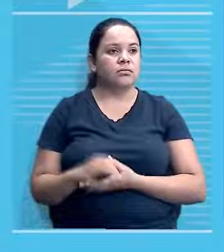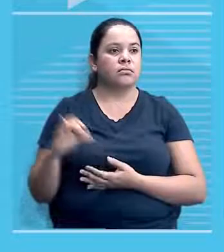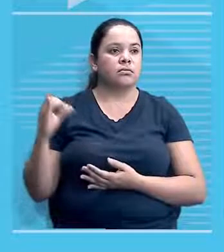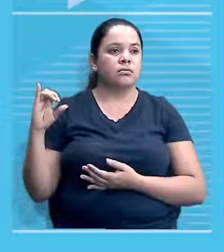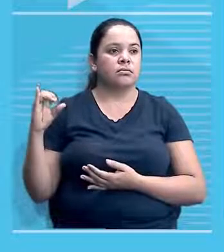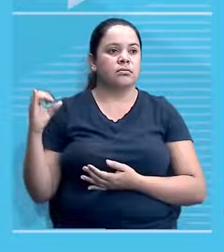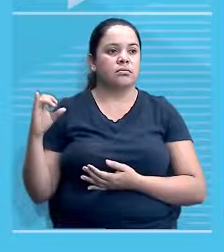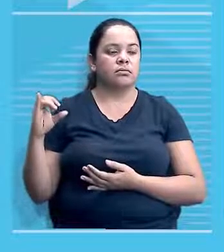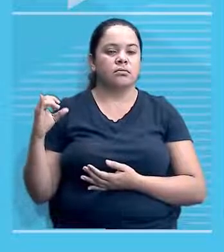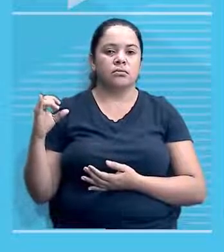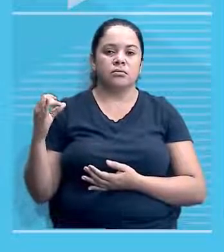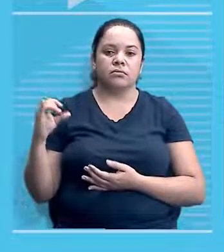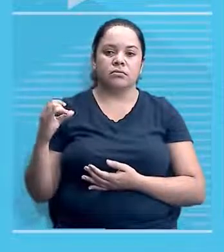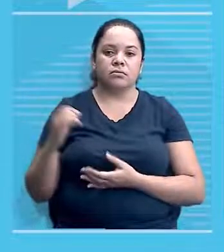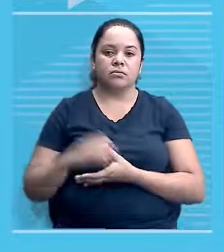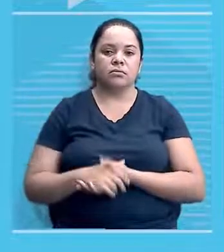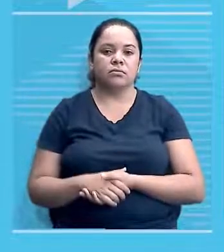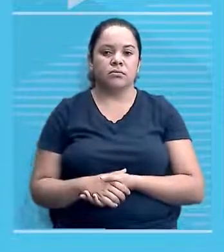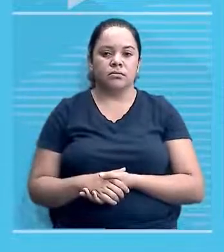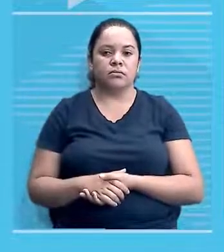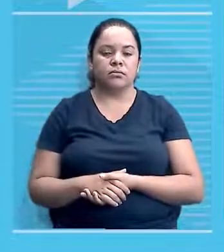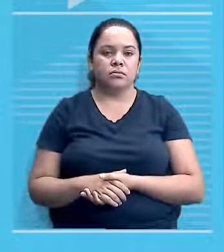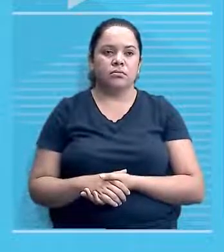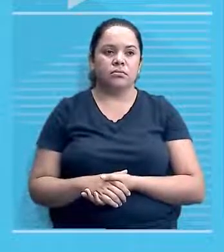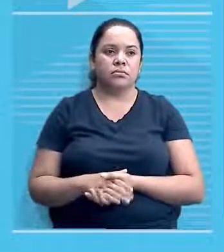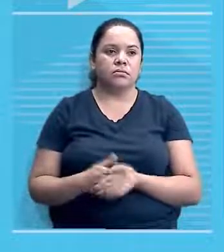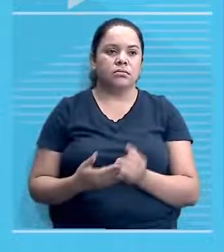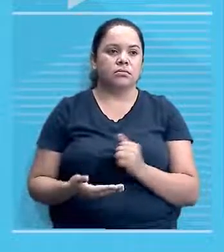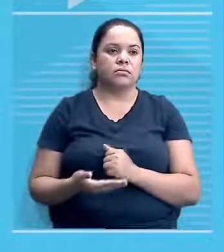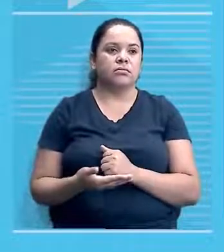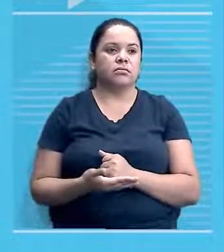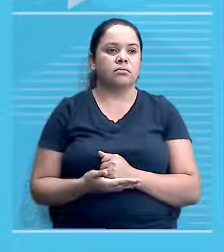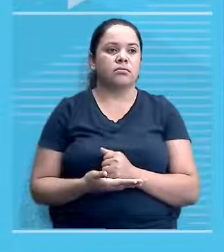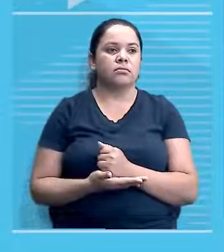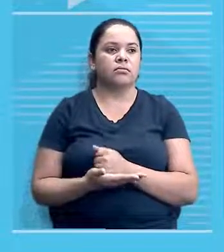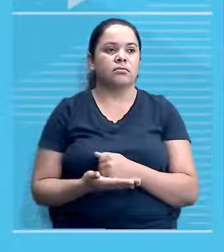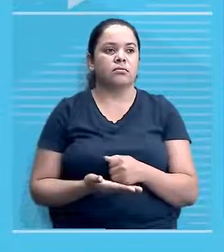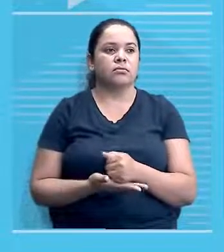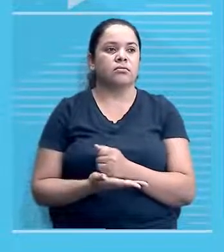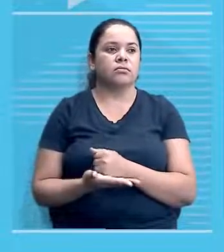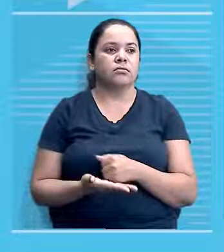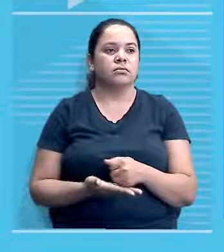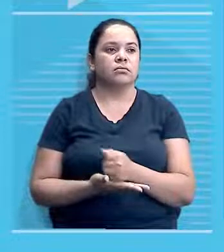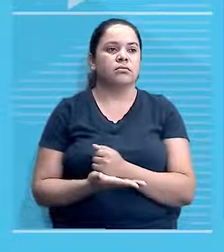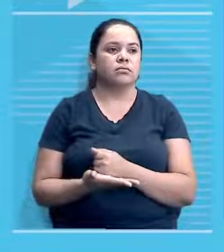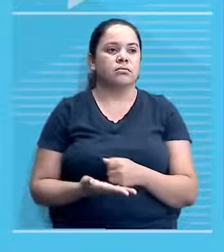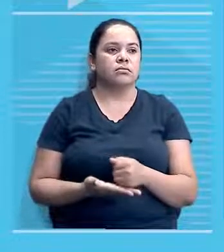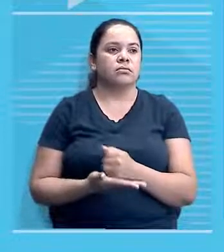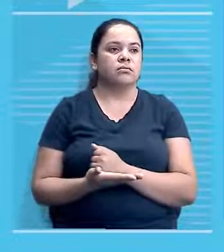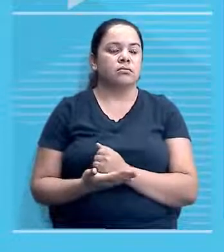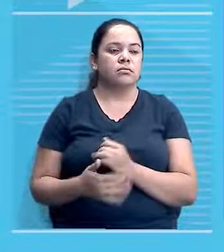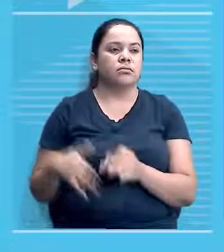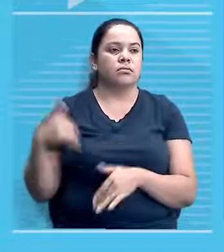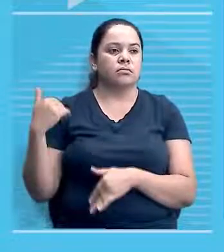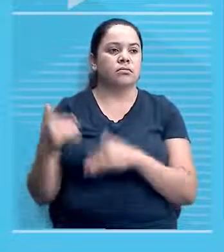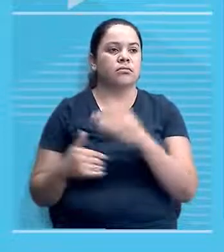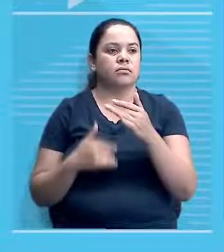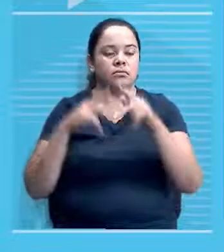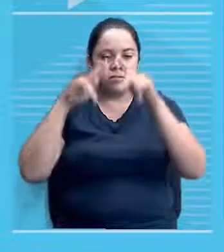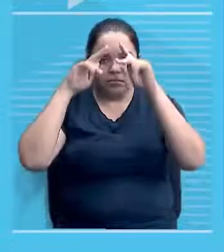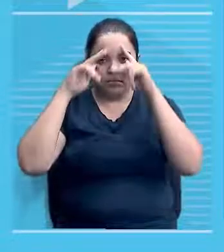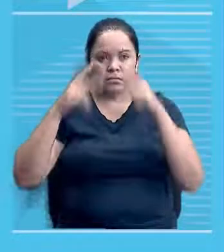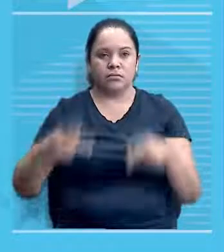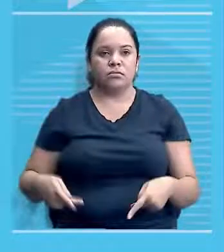que vai iluminando a trajetória humana estamos vivendo isso Coisa maravilhosa principalmente